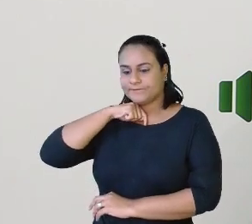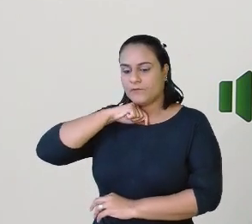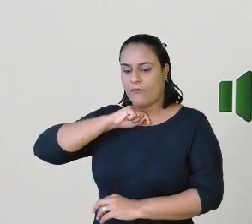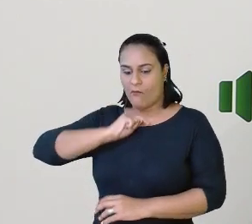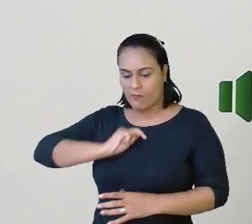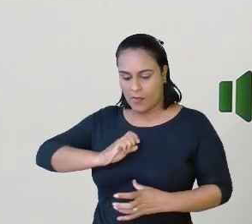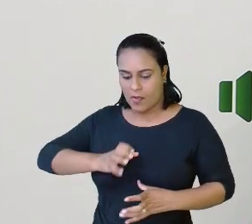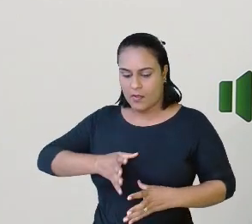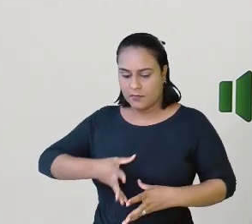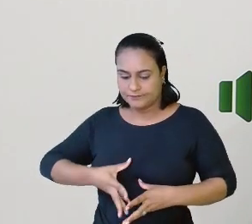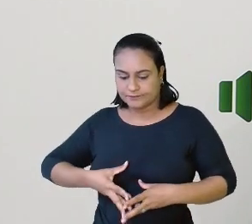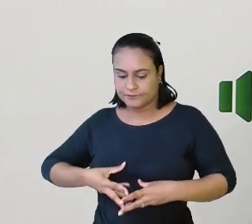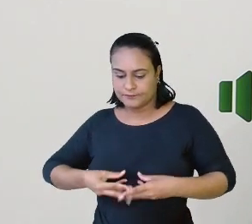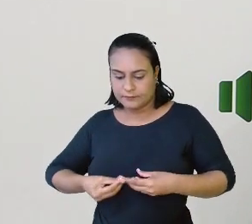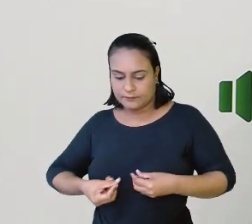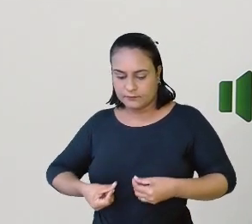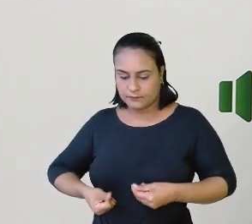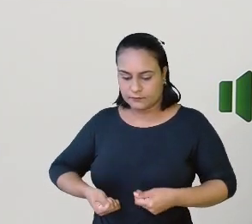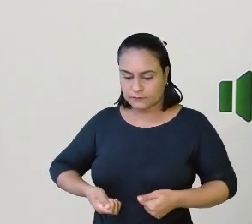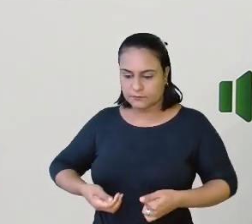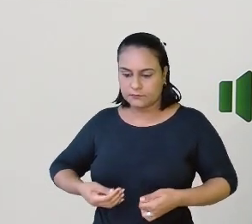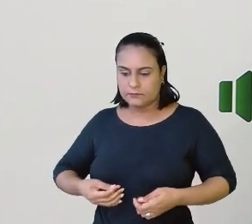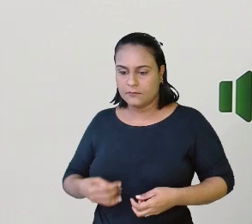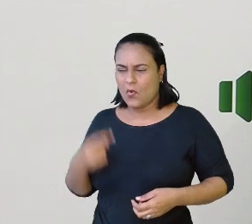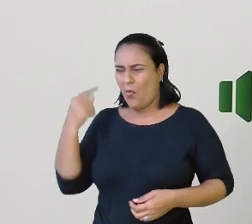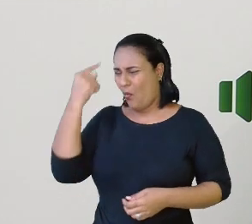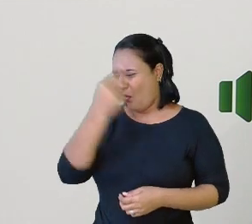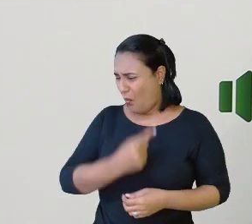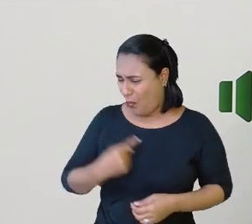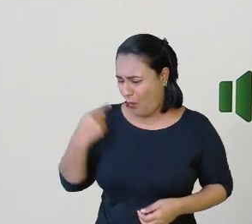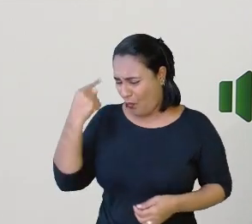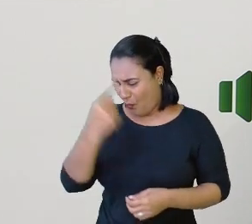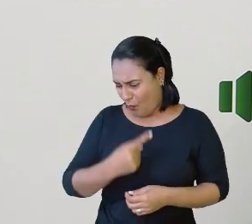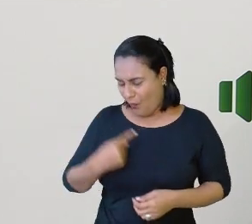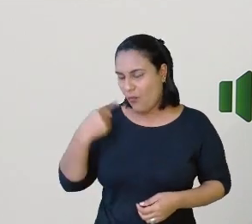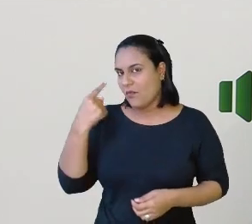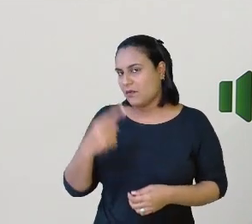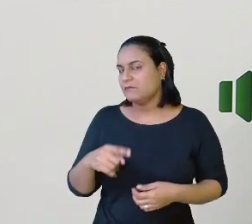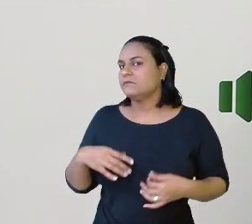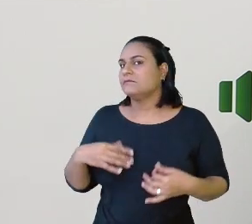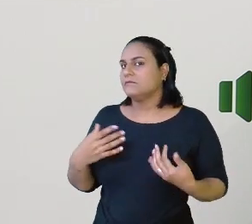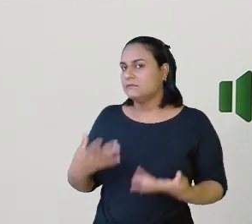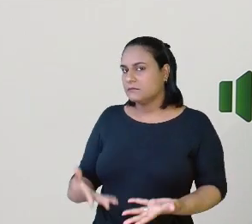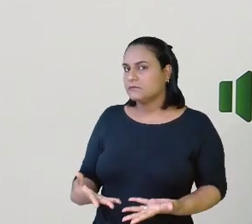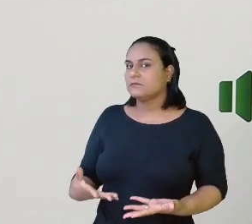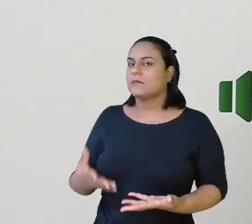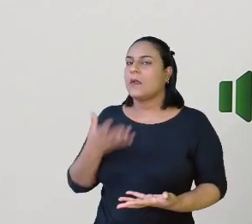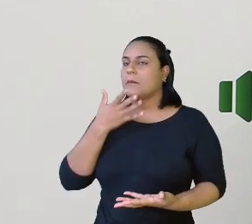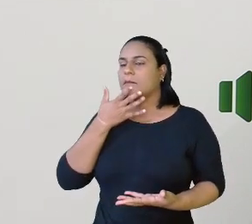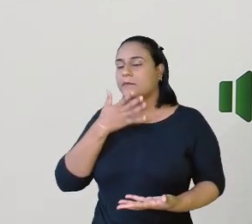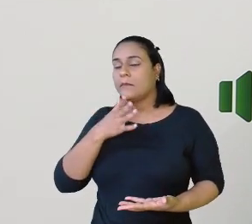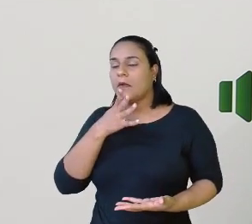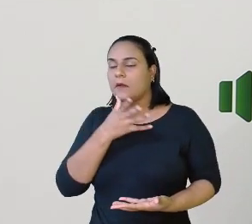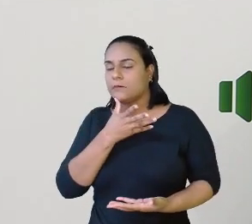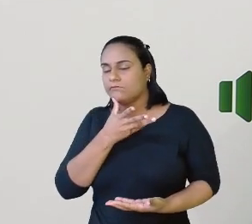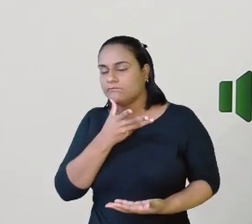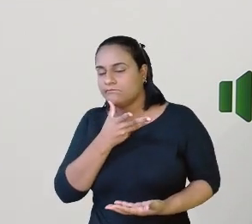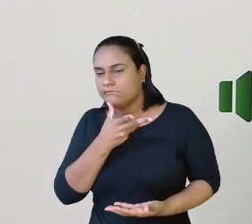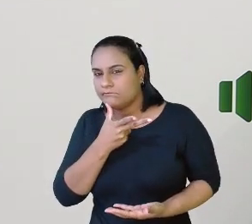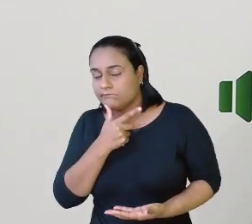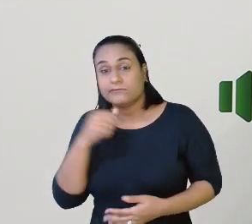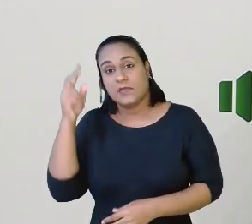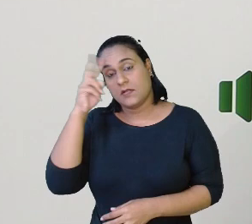para acontecer. Ou seja, a velocidade de contração é mais lenta. Só